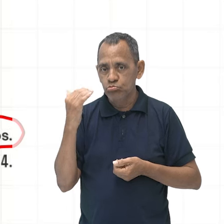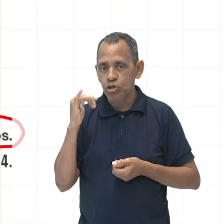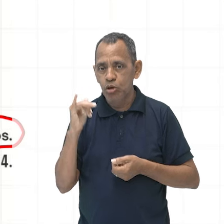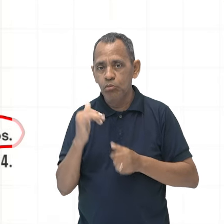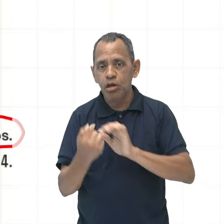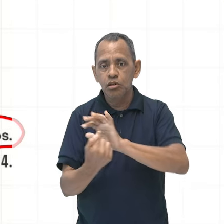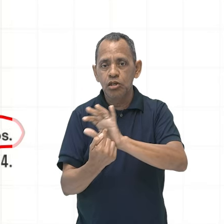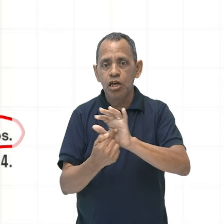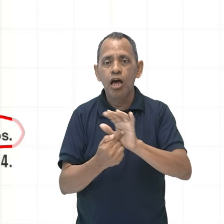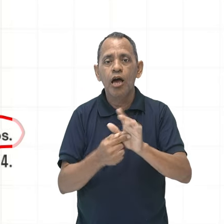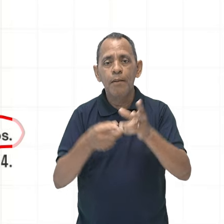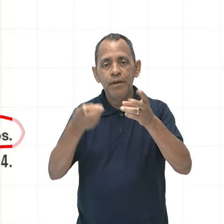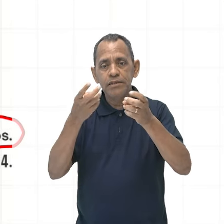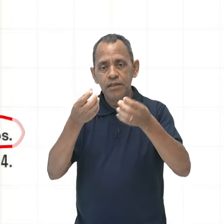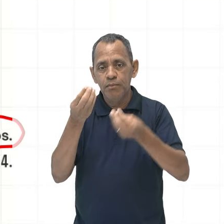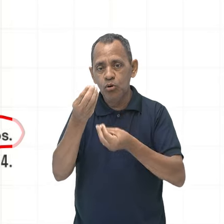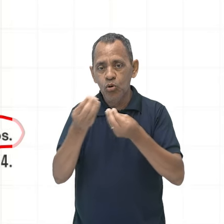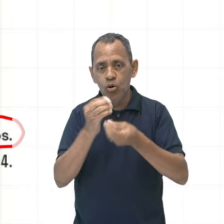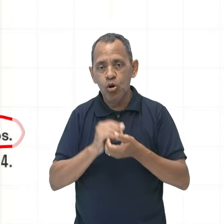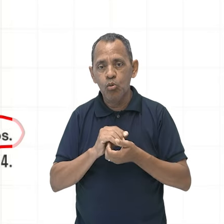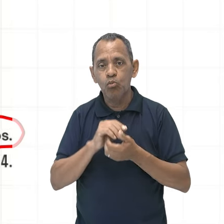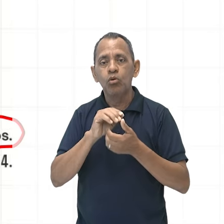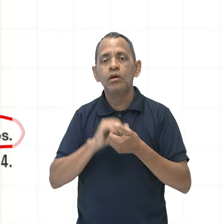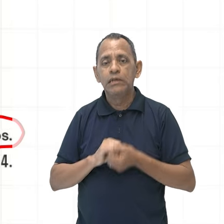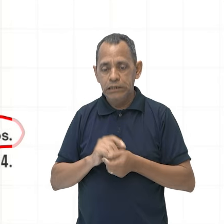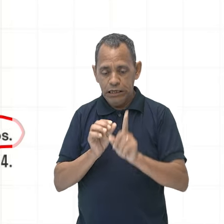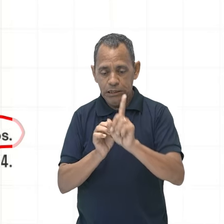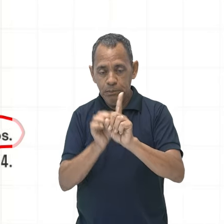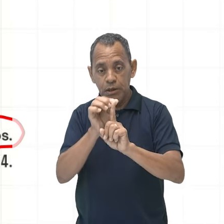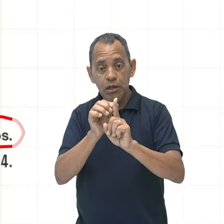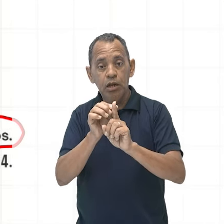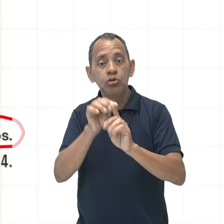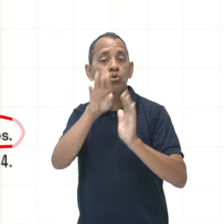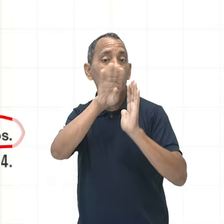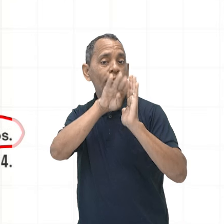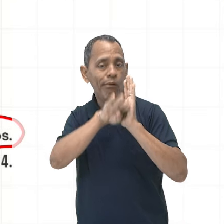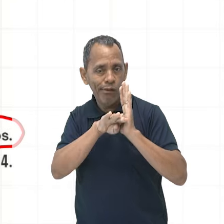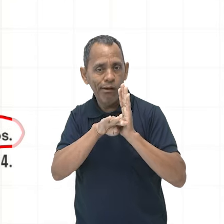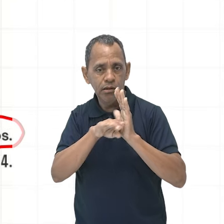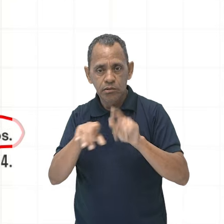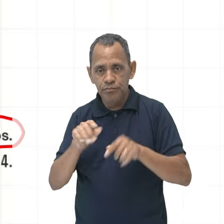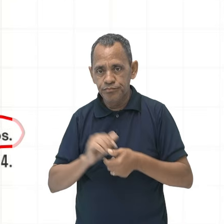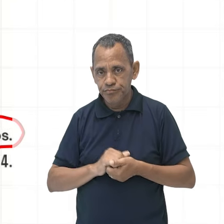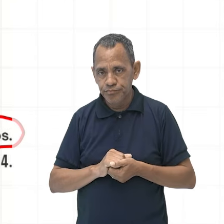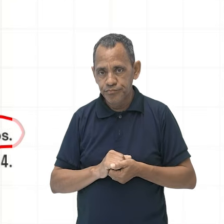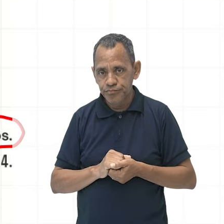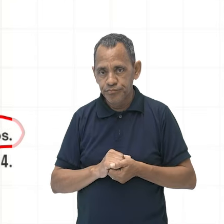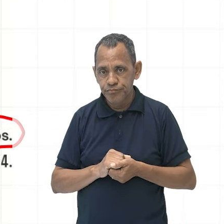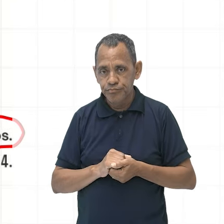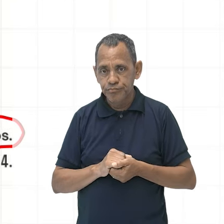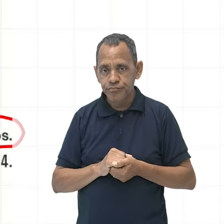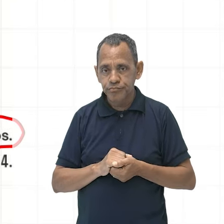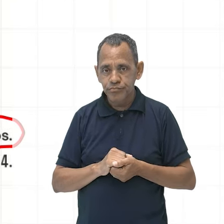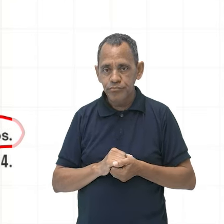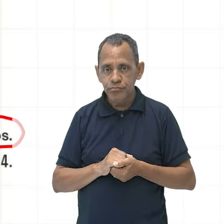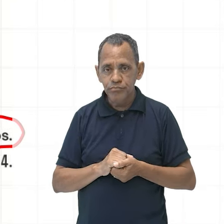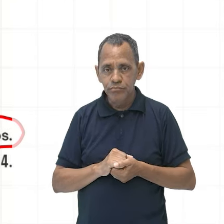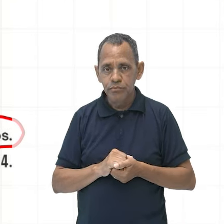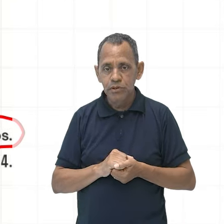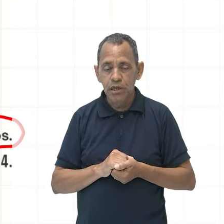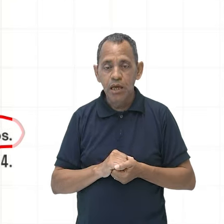baixa. Então, a mais alta foi essa aqui e essa temperatura foi no